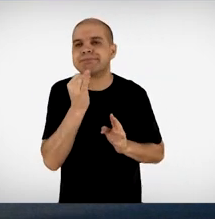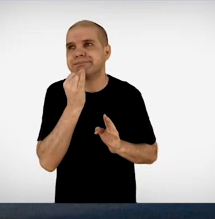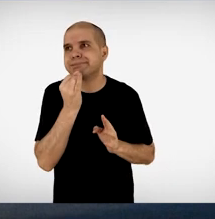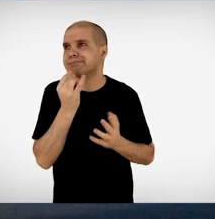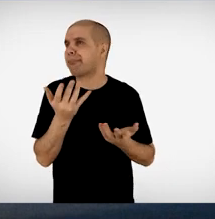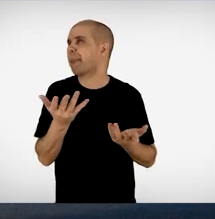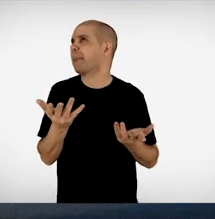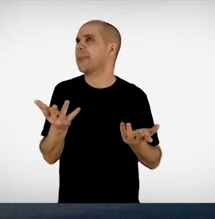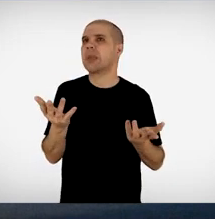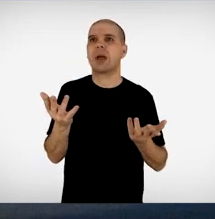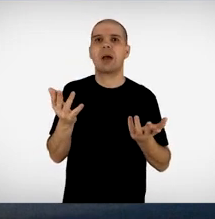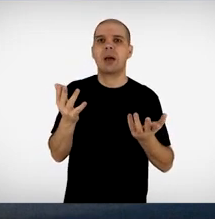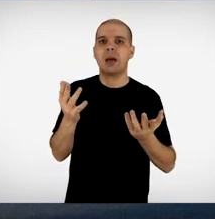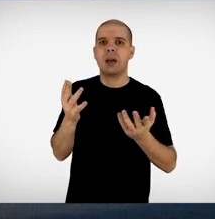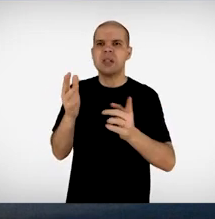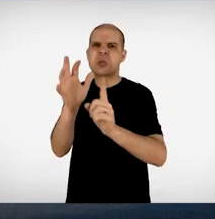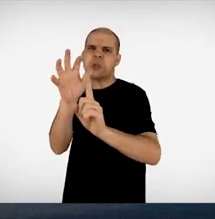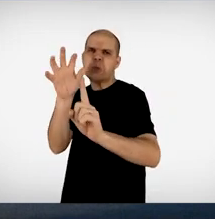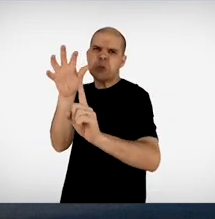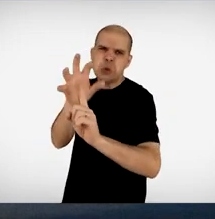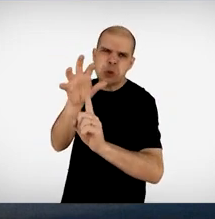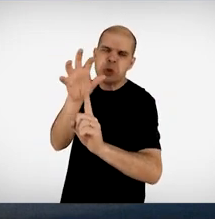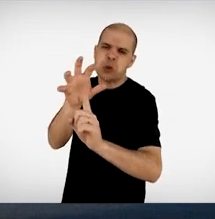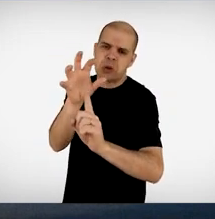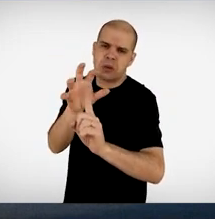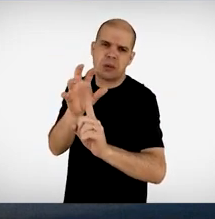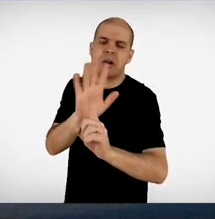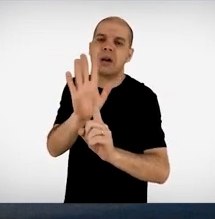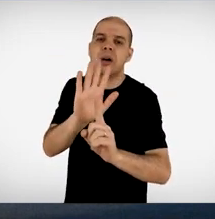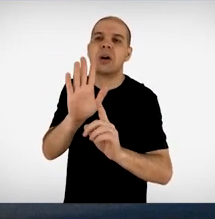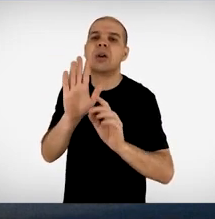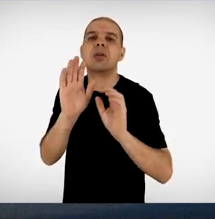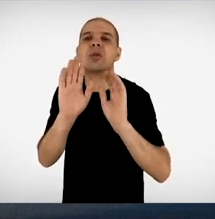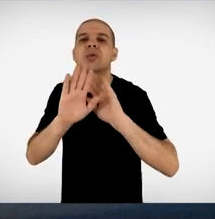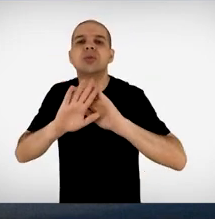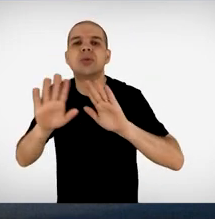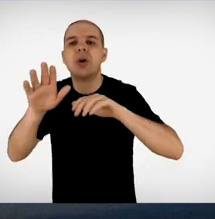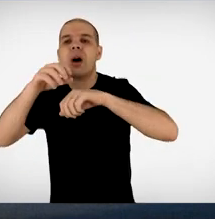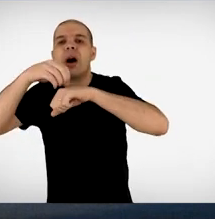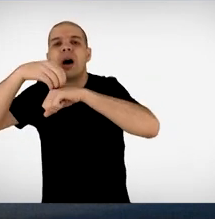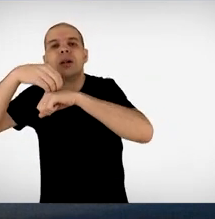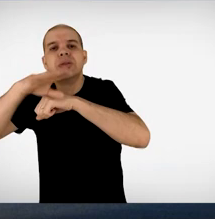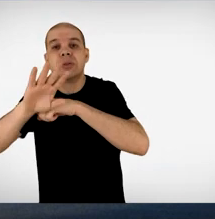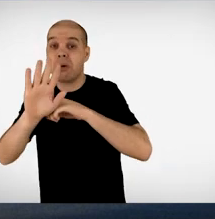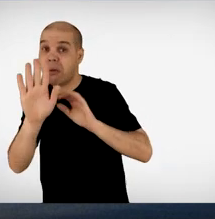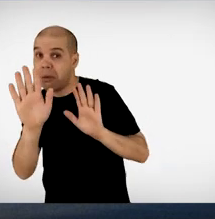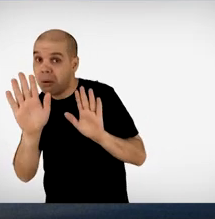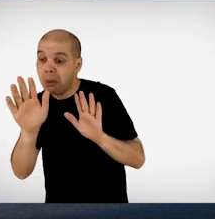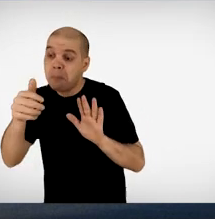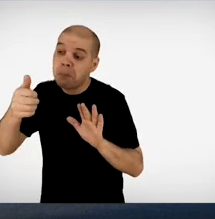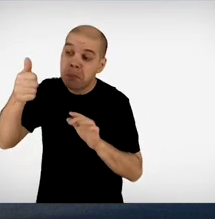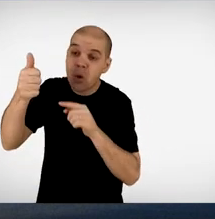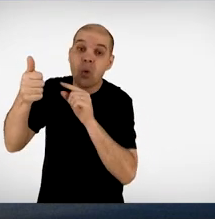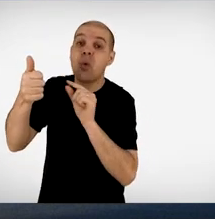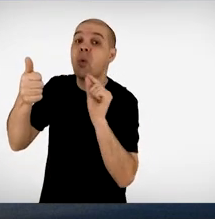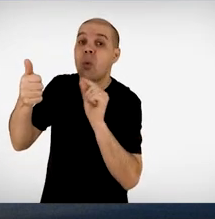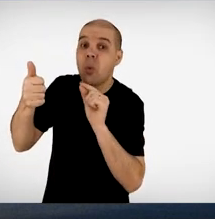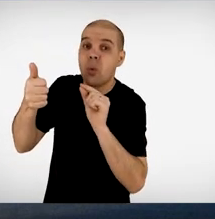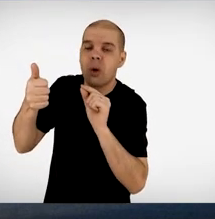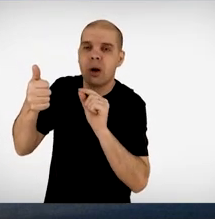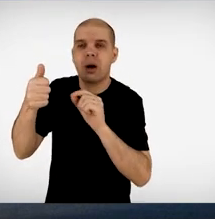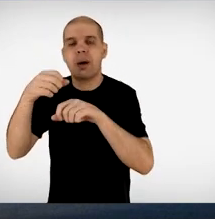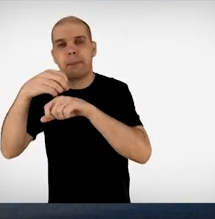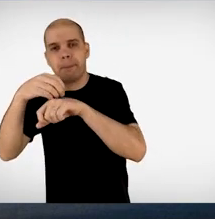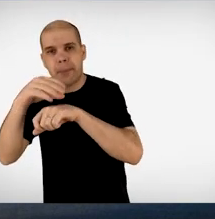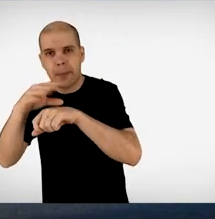no comecinho, quando a Julie vai falar para a mãe dela que ela vai mudar de novo de escolha, a mãe dela fala, tá bom, né, se você for